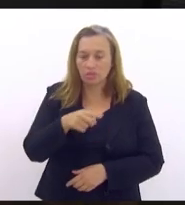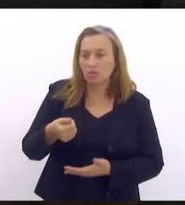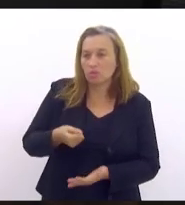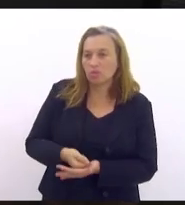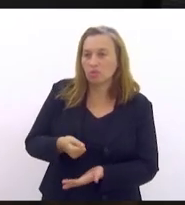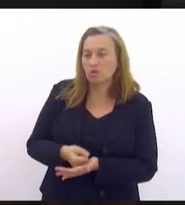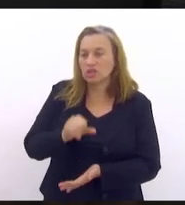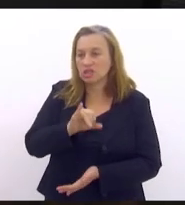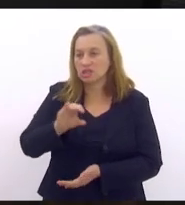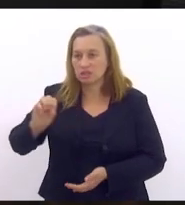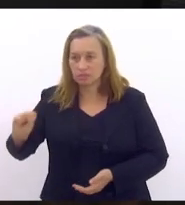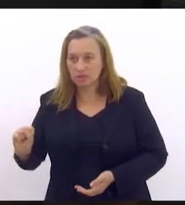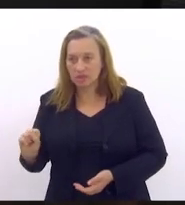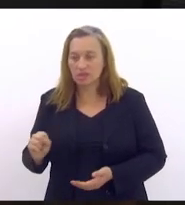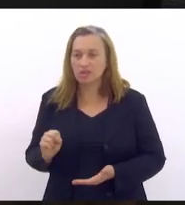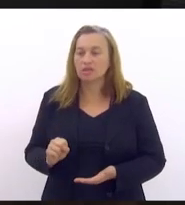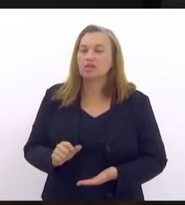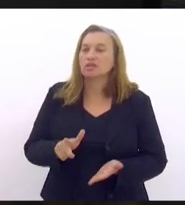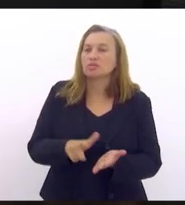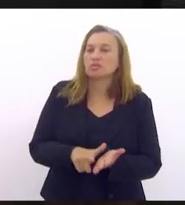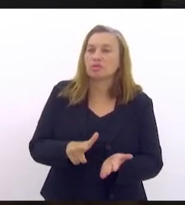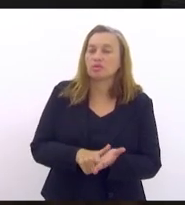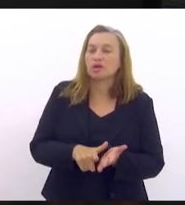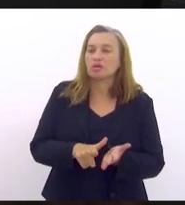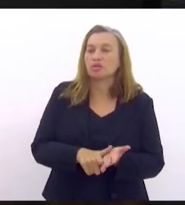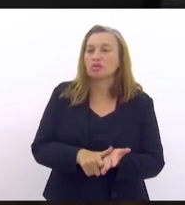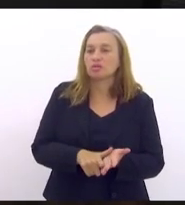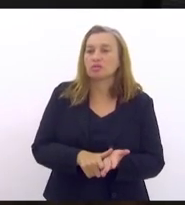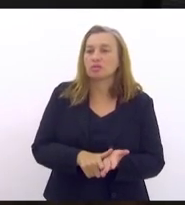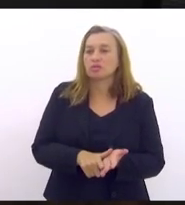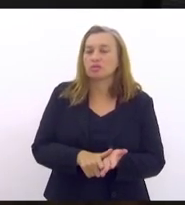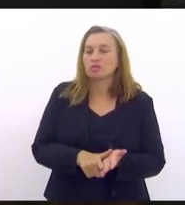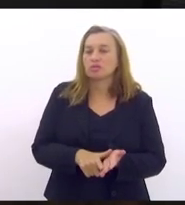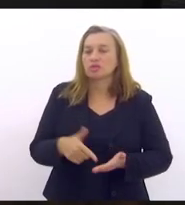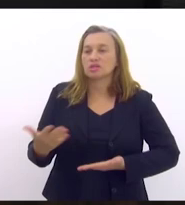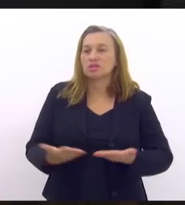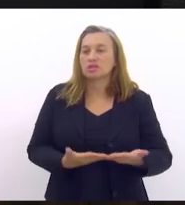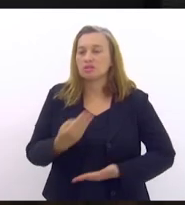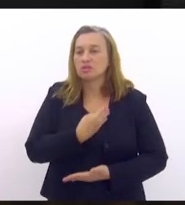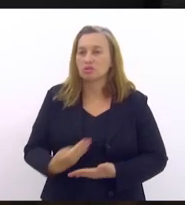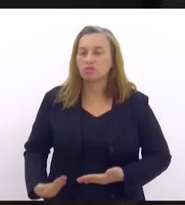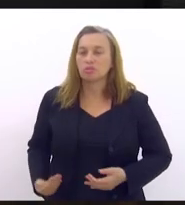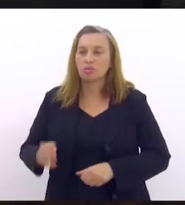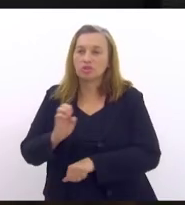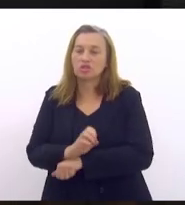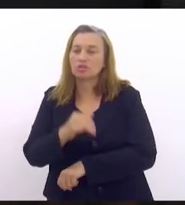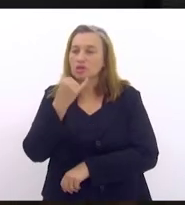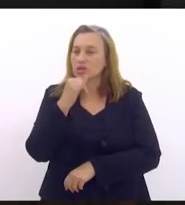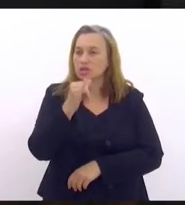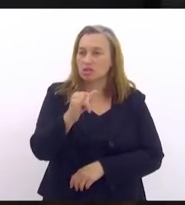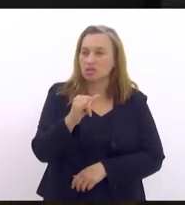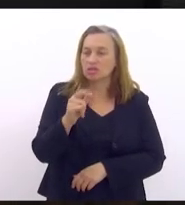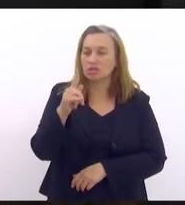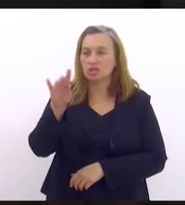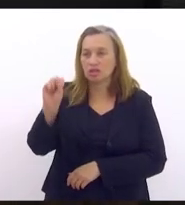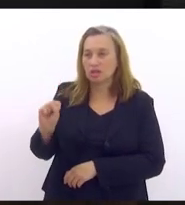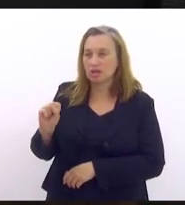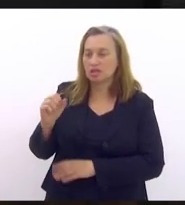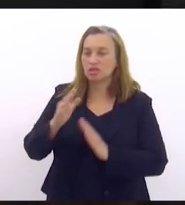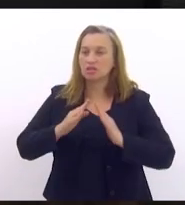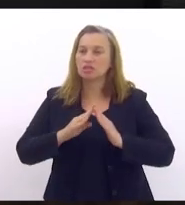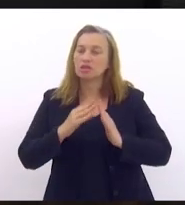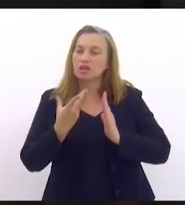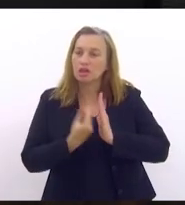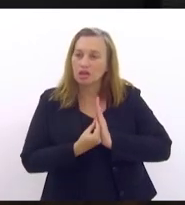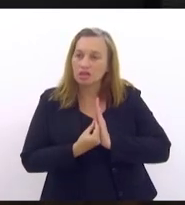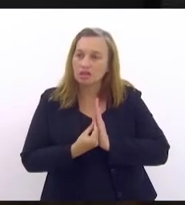cobrança de ICMS nas contas de serviços públicos estaduais de energia elétrica e gás de igrejas,